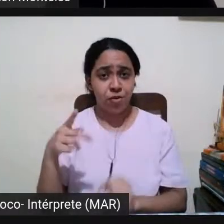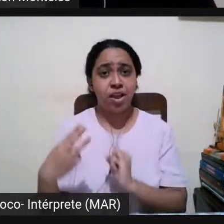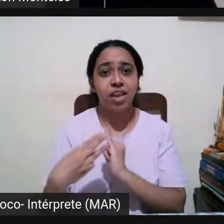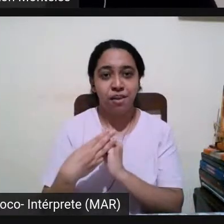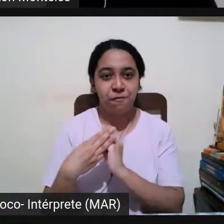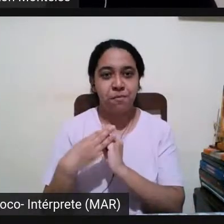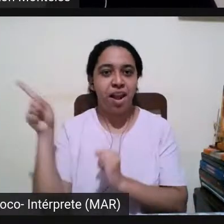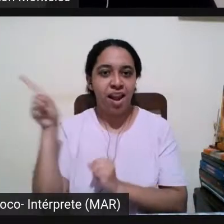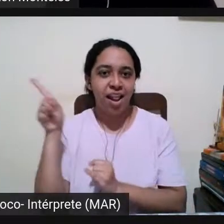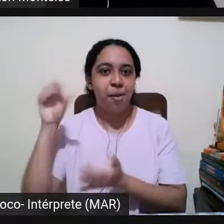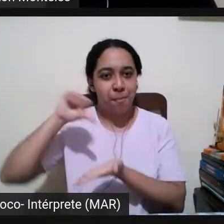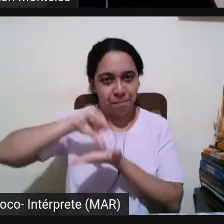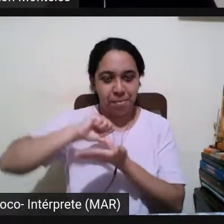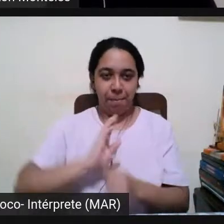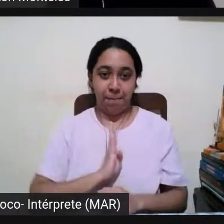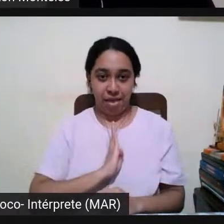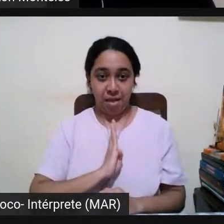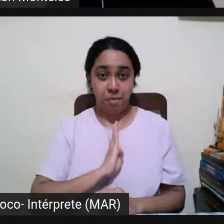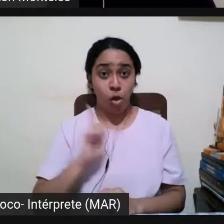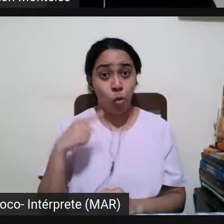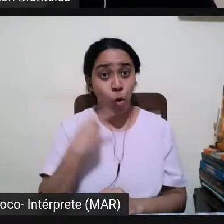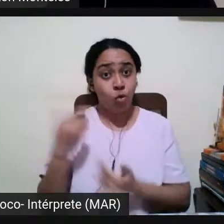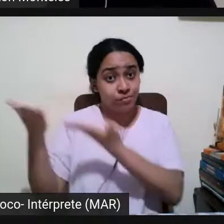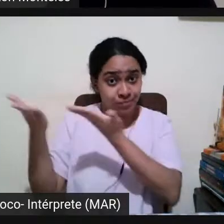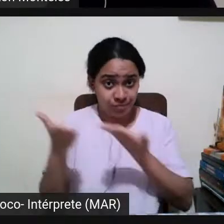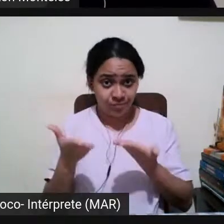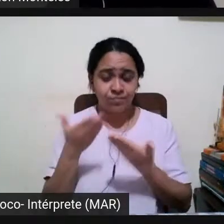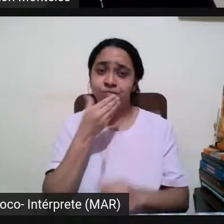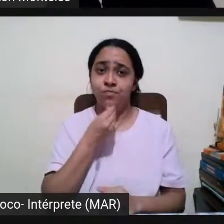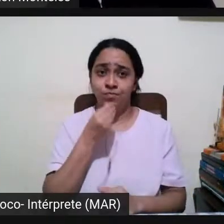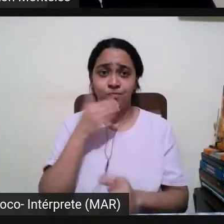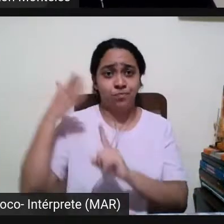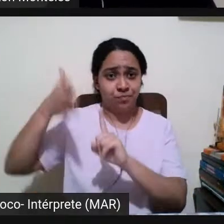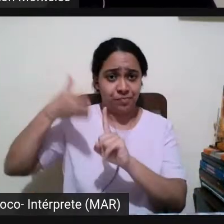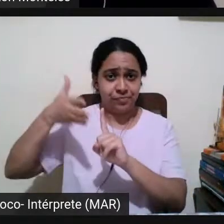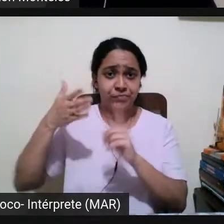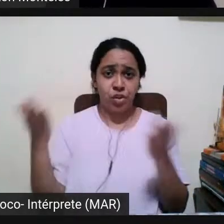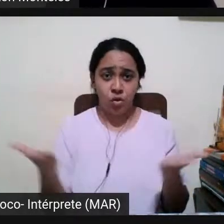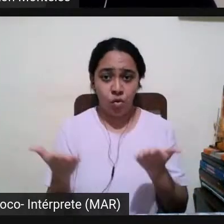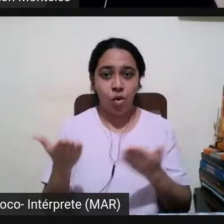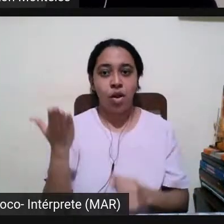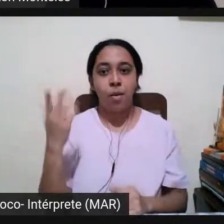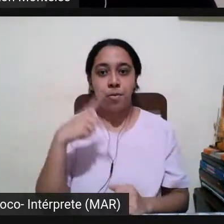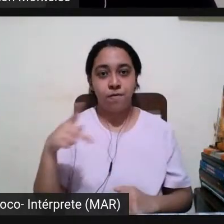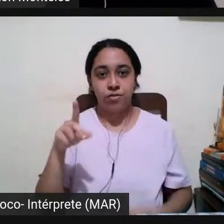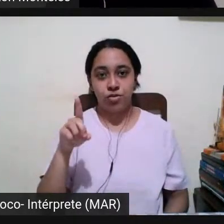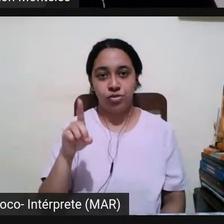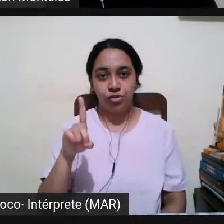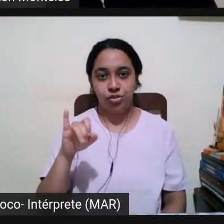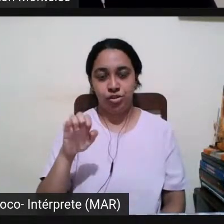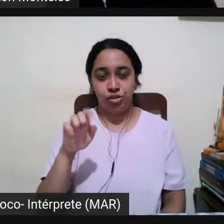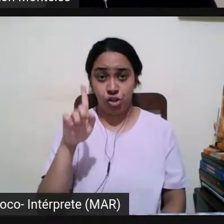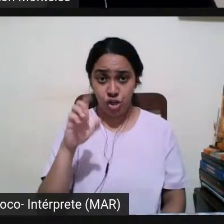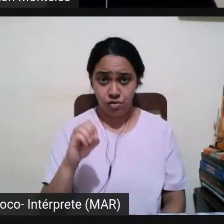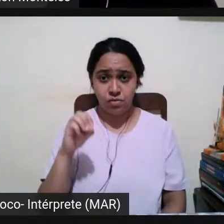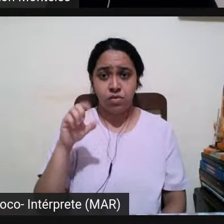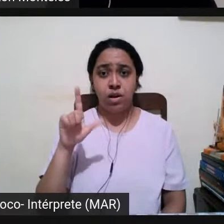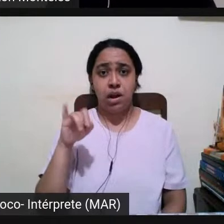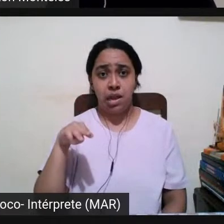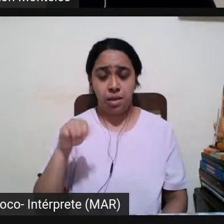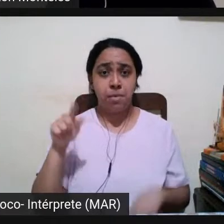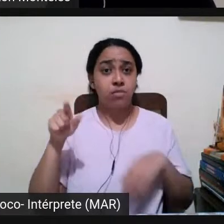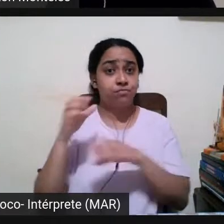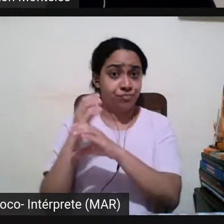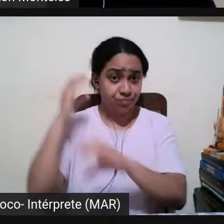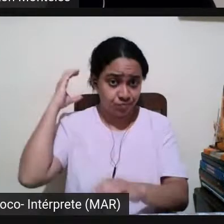Bacabal e o nosso convidado eu palestrante de hoje é o professor Diego Lima Matos Professor Diego engenheiro